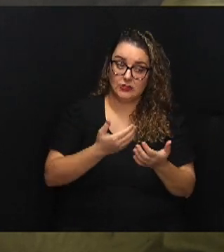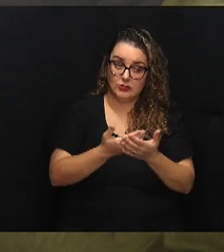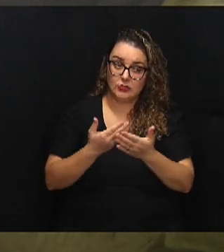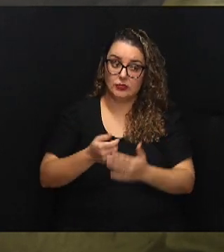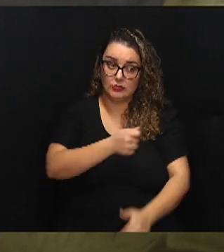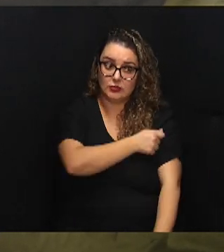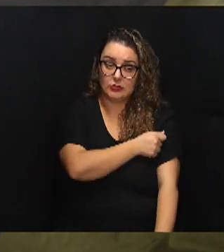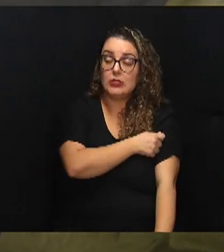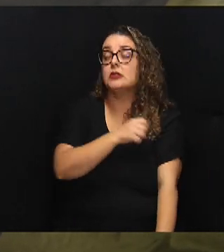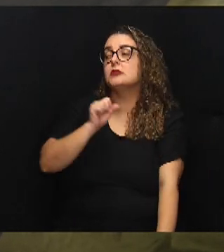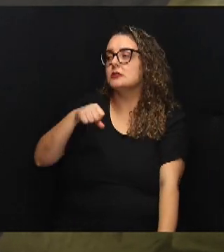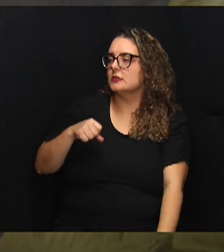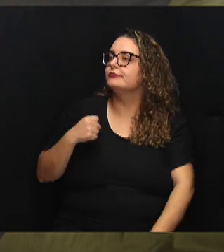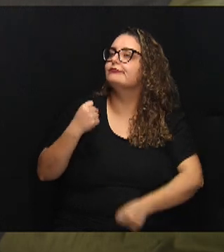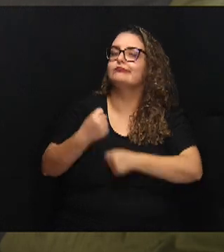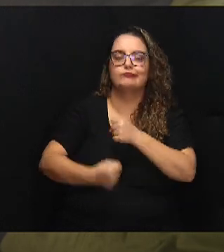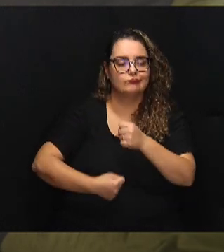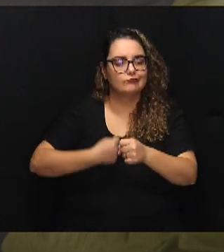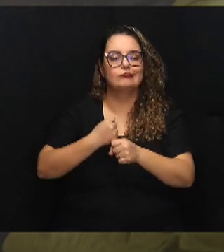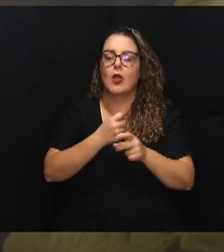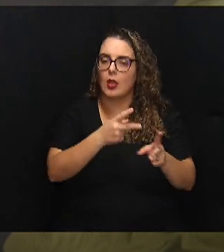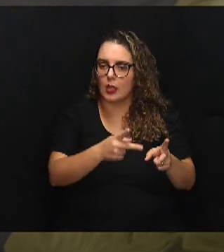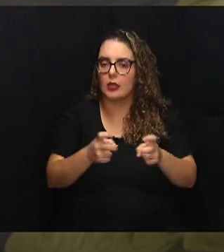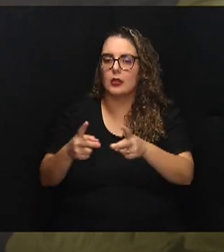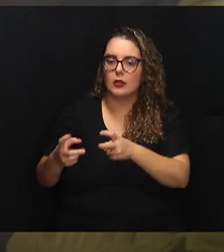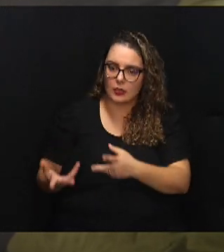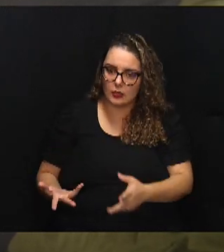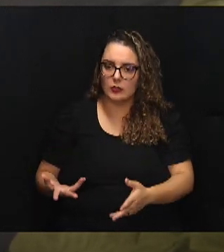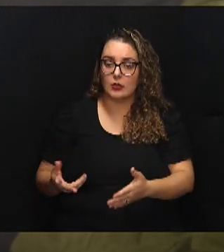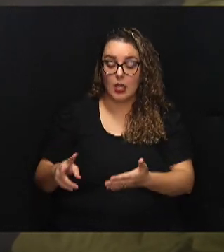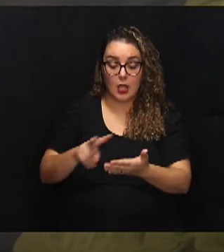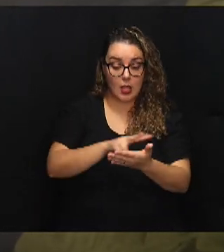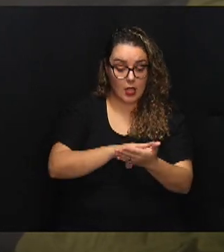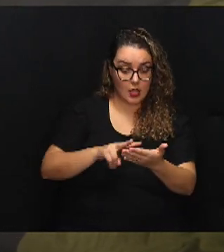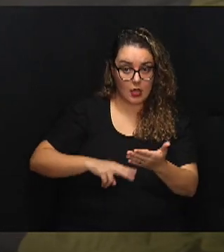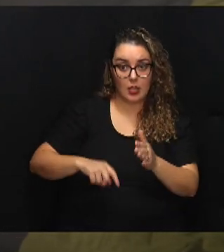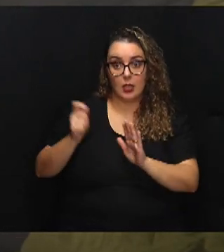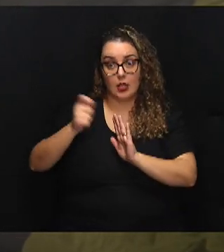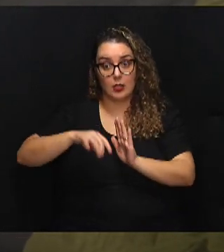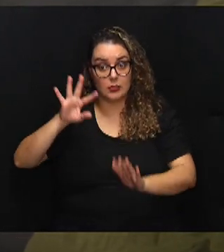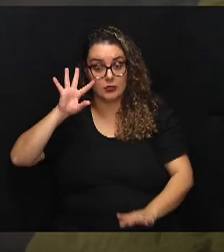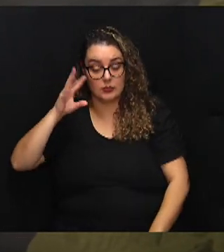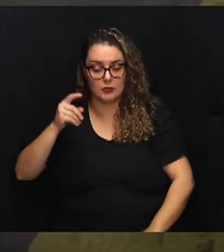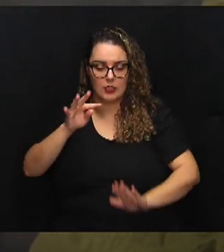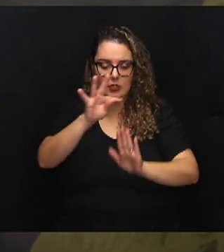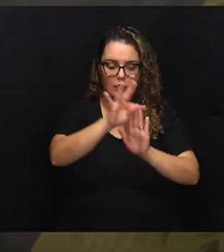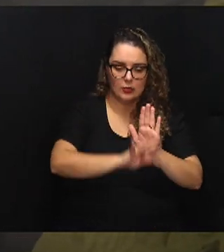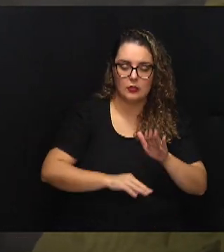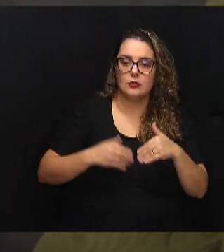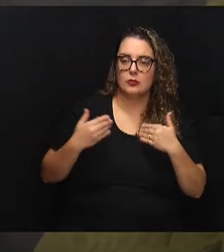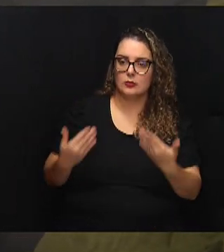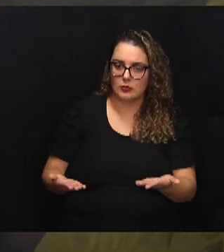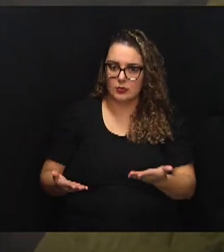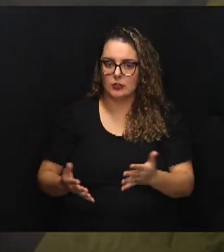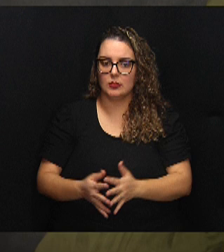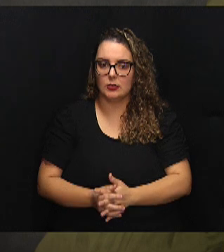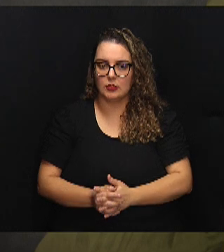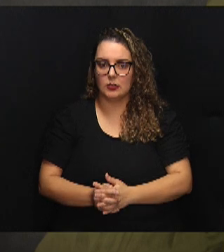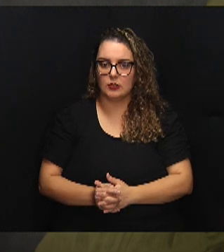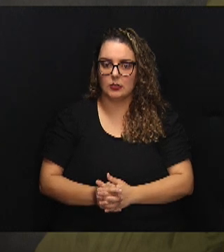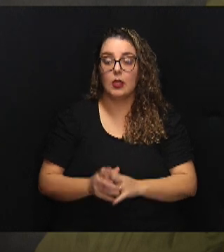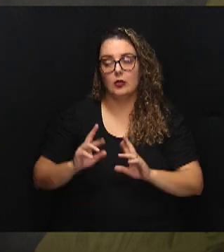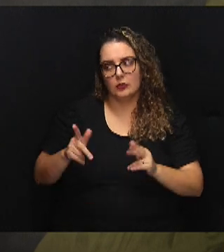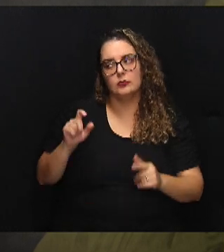né, Sandro? Sim, ano após ano a gente percebe que a leitura, a capacidade de compreensão dos textos, ele se torna um